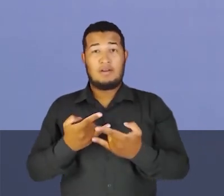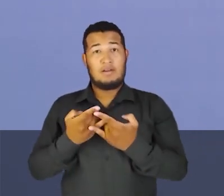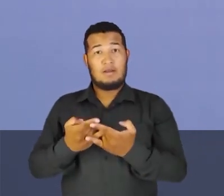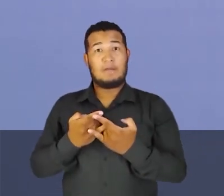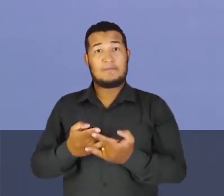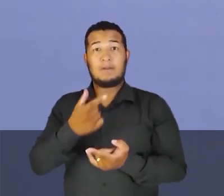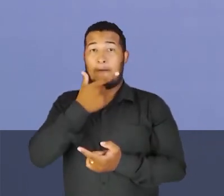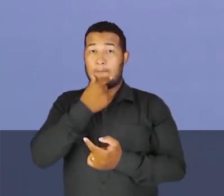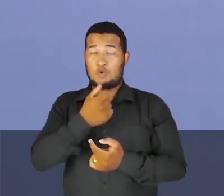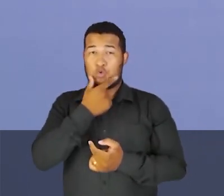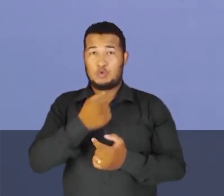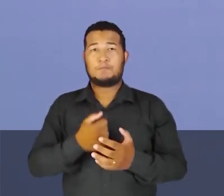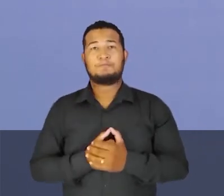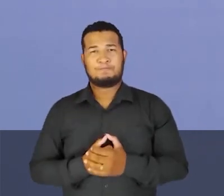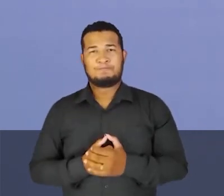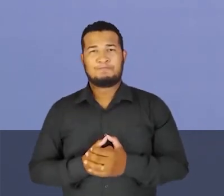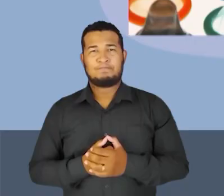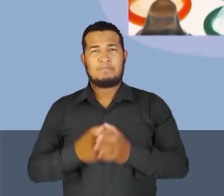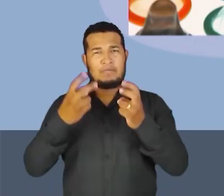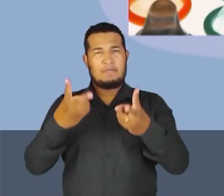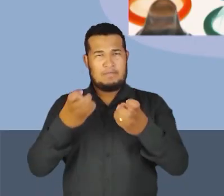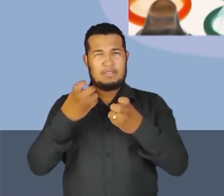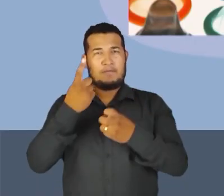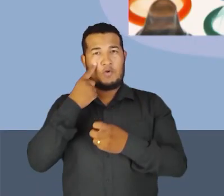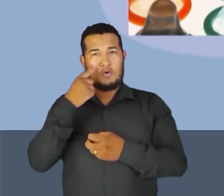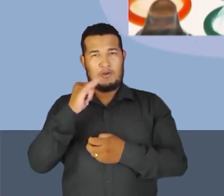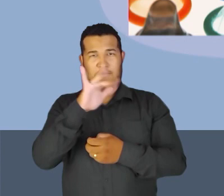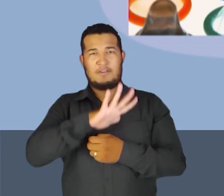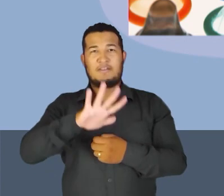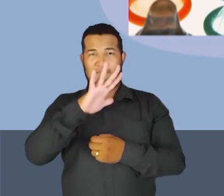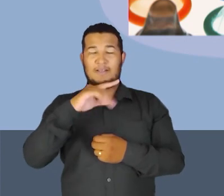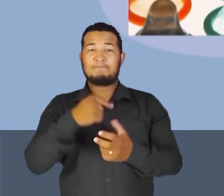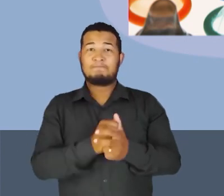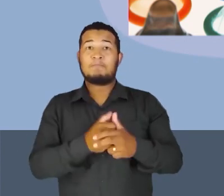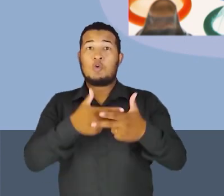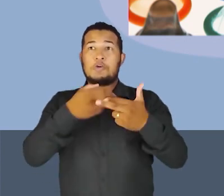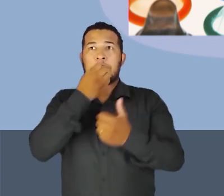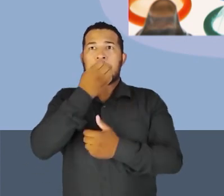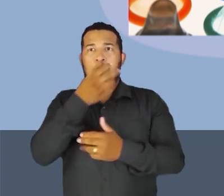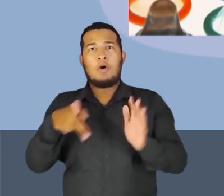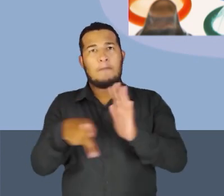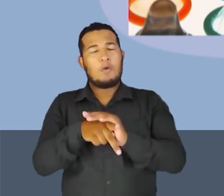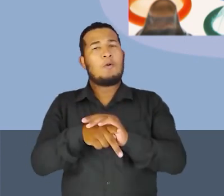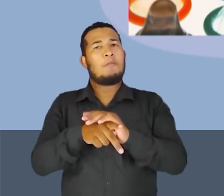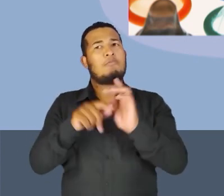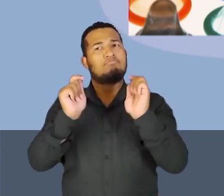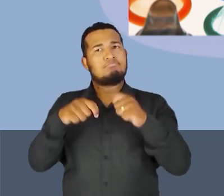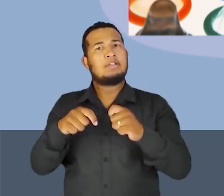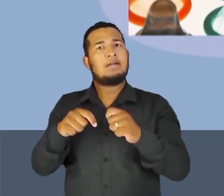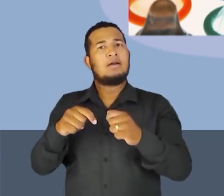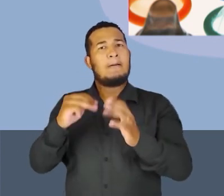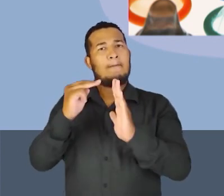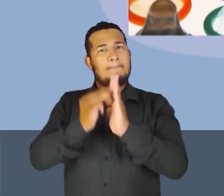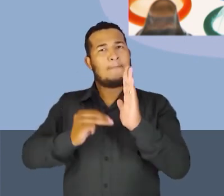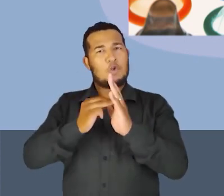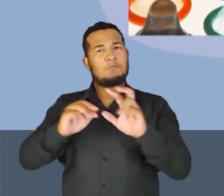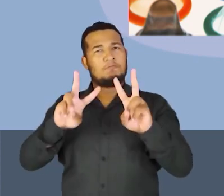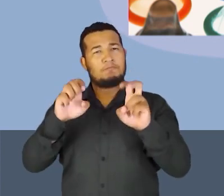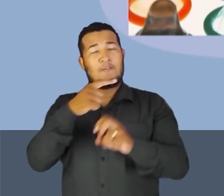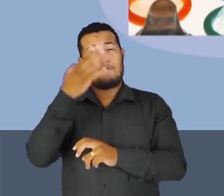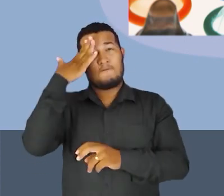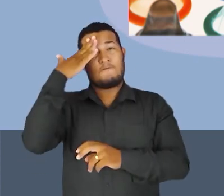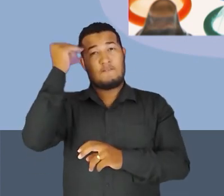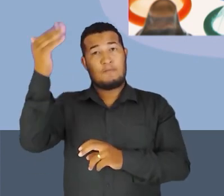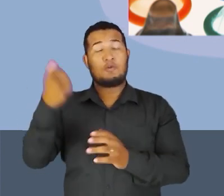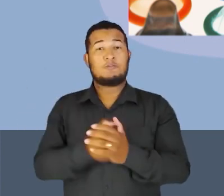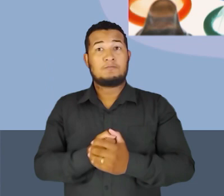camisinha masculina. Observe na imagem as vantagens desse método contraceptivo tão conhecido. A principal